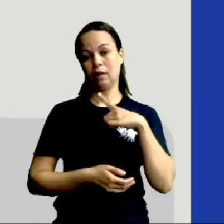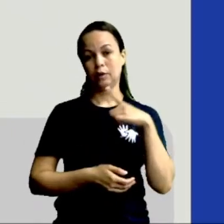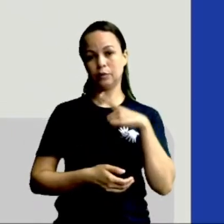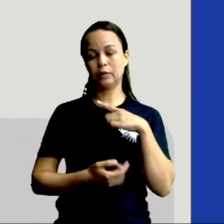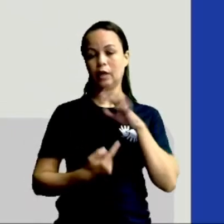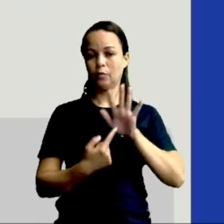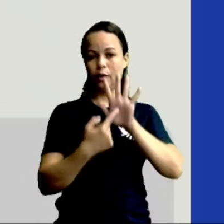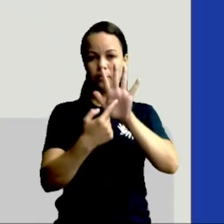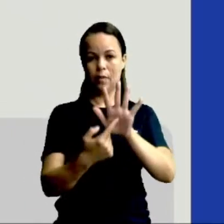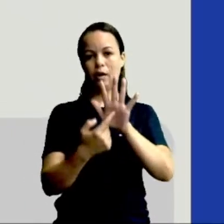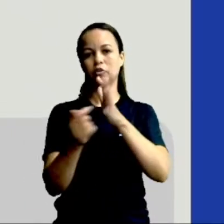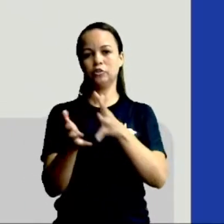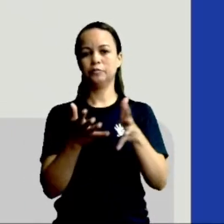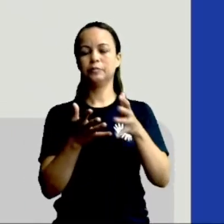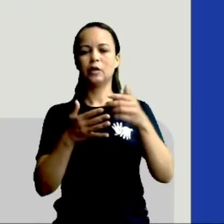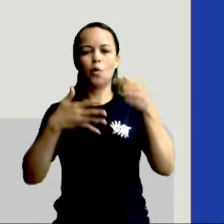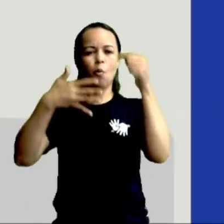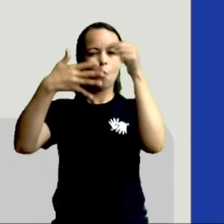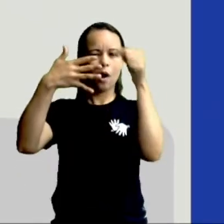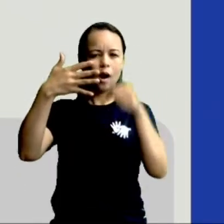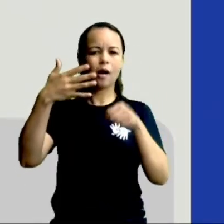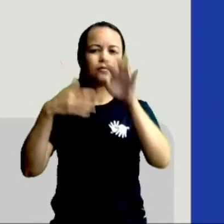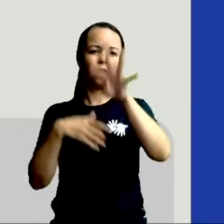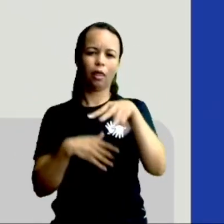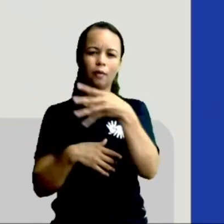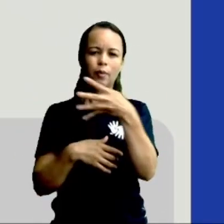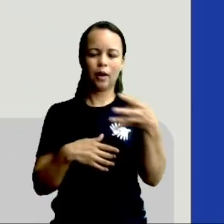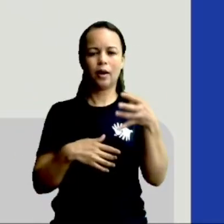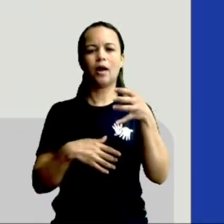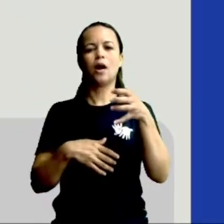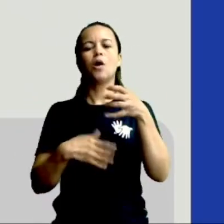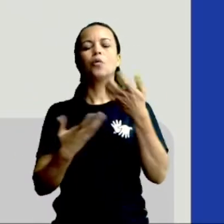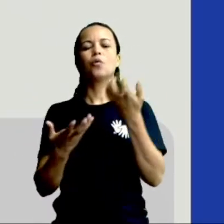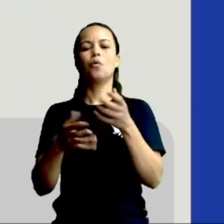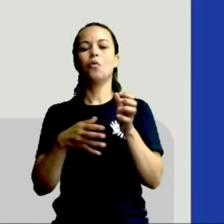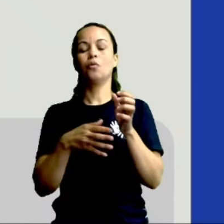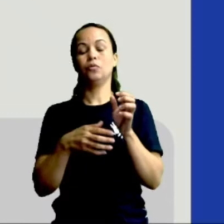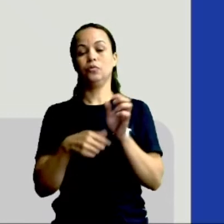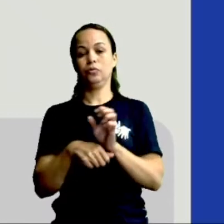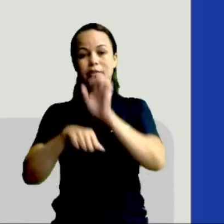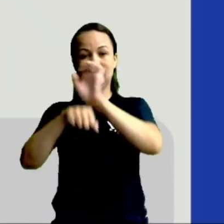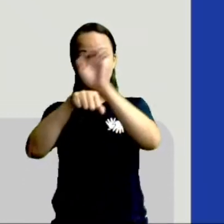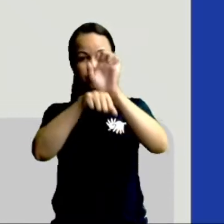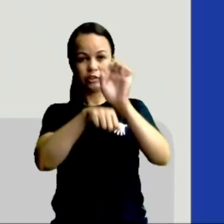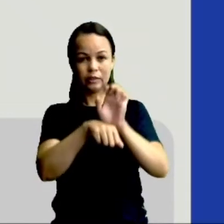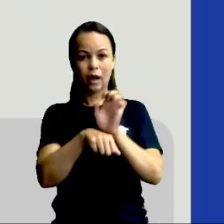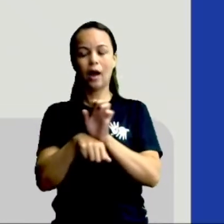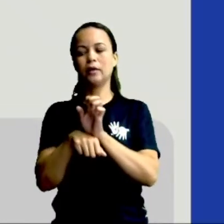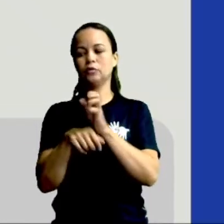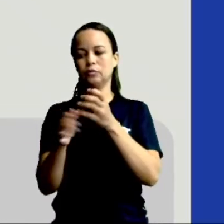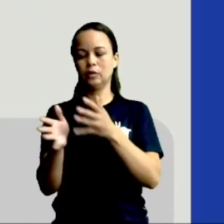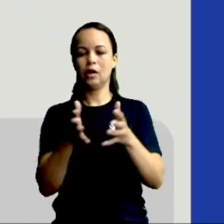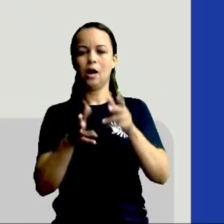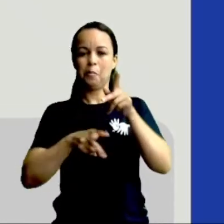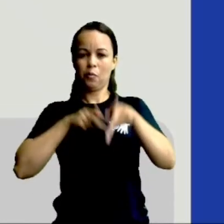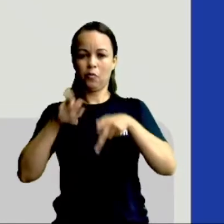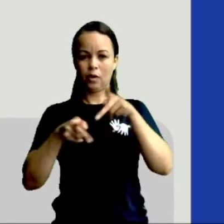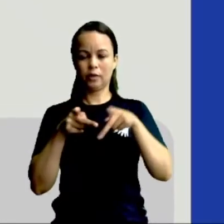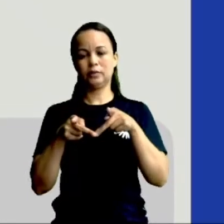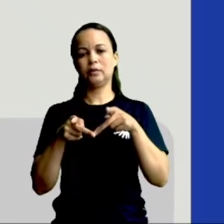na imagem para você uma tabela com o estado, a sigla do estado, a população estimada